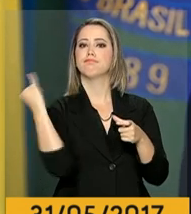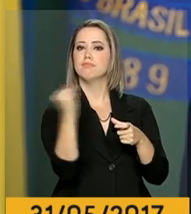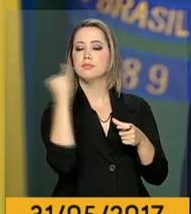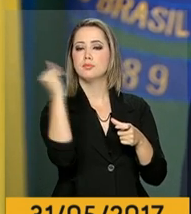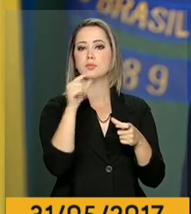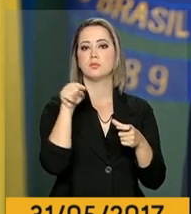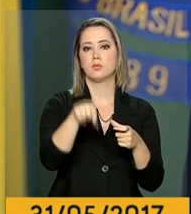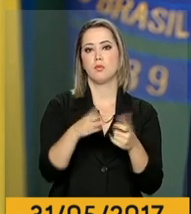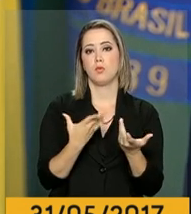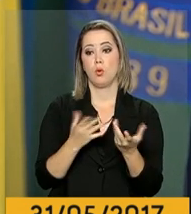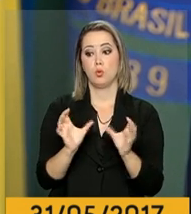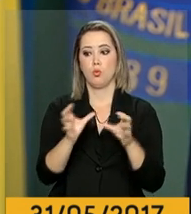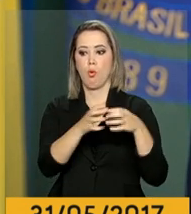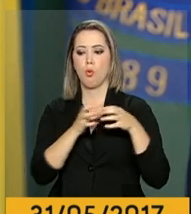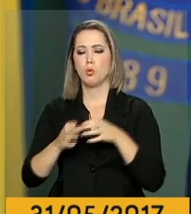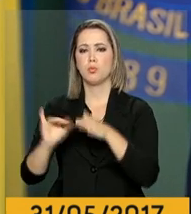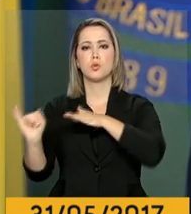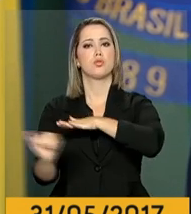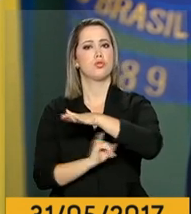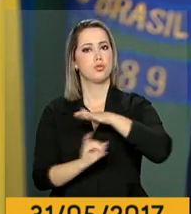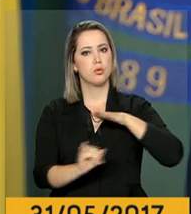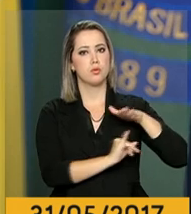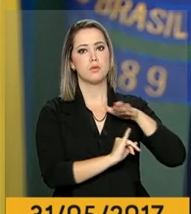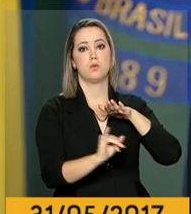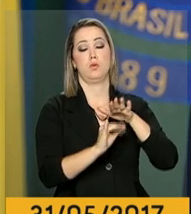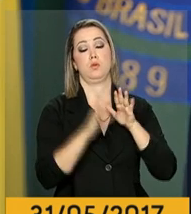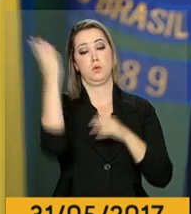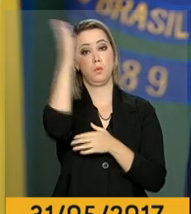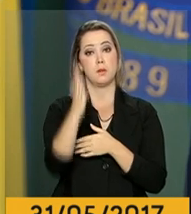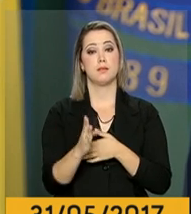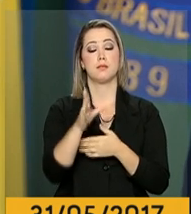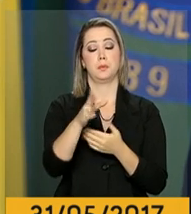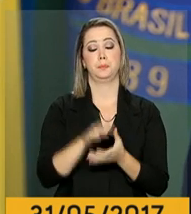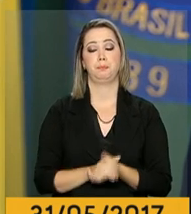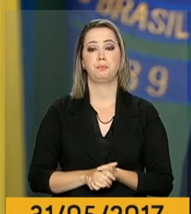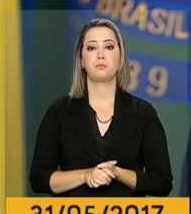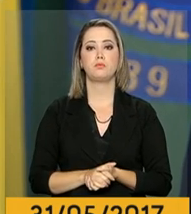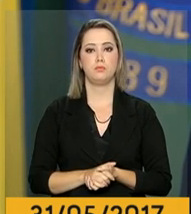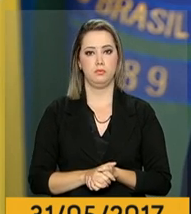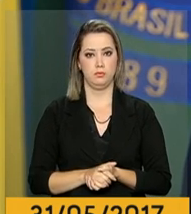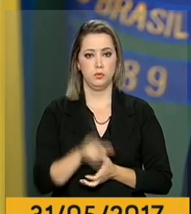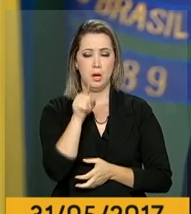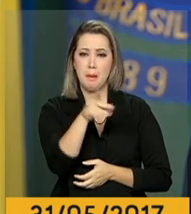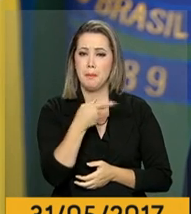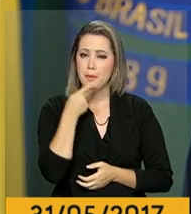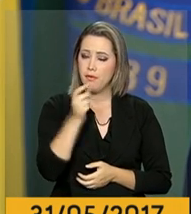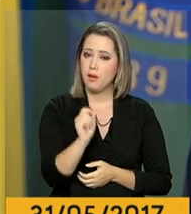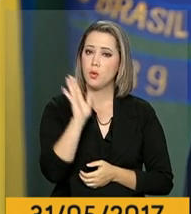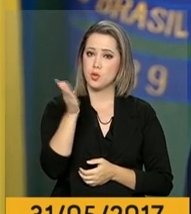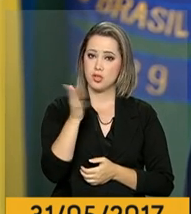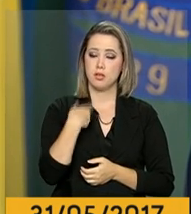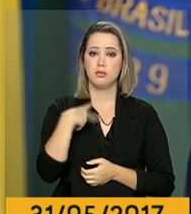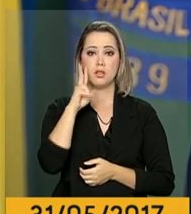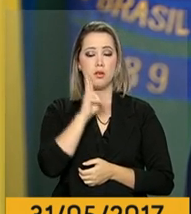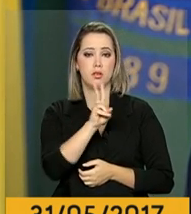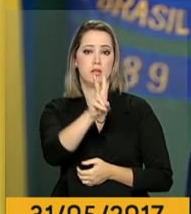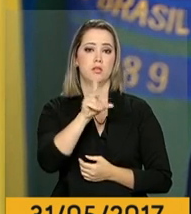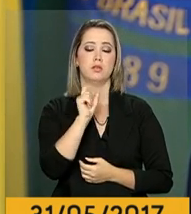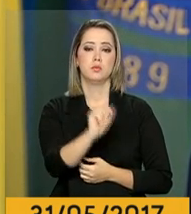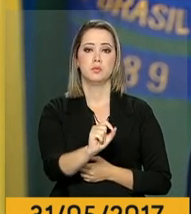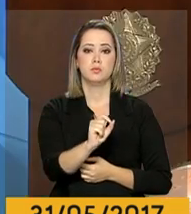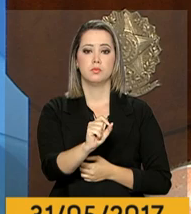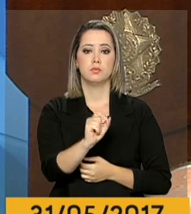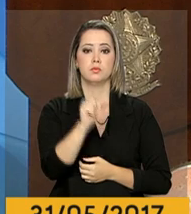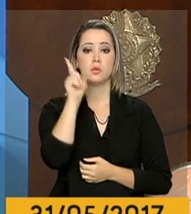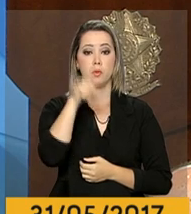entre as instituições brasileiras. Aliás, pela sua fala, verificou-se